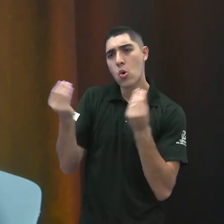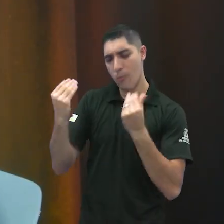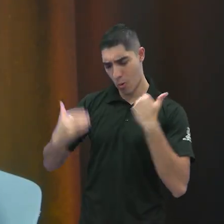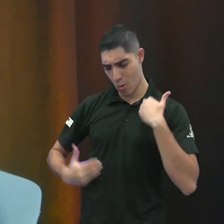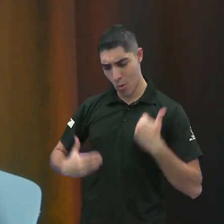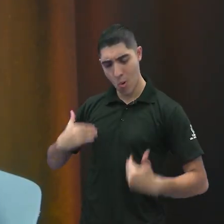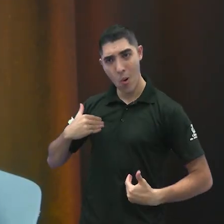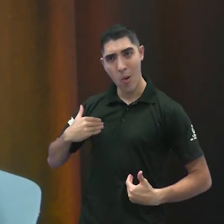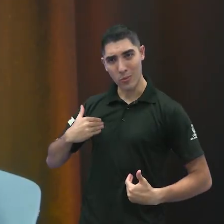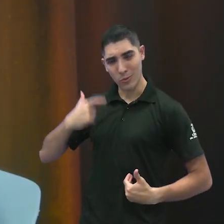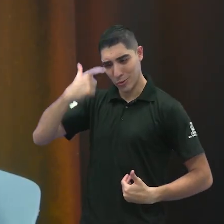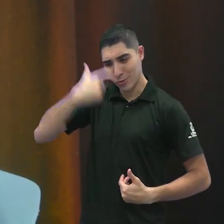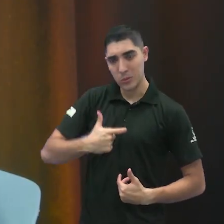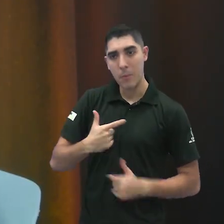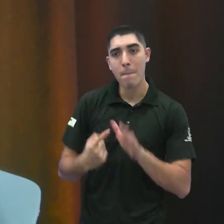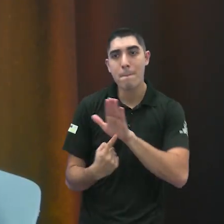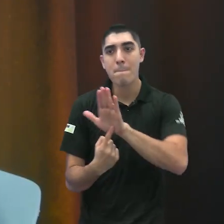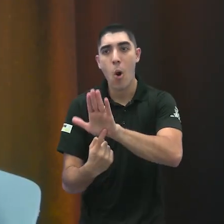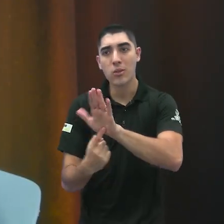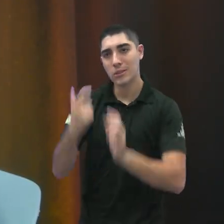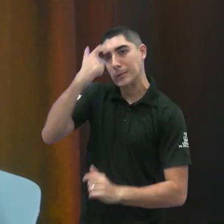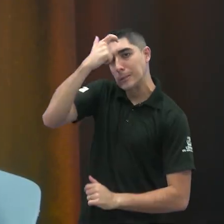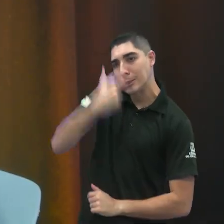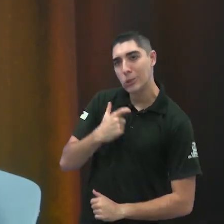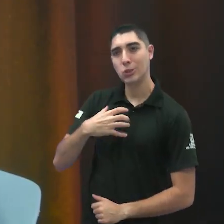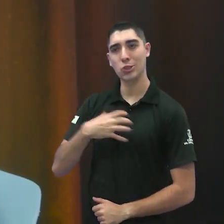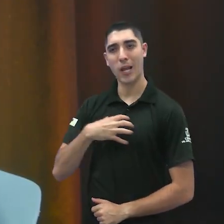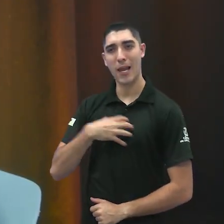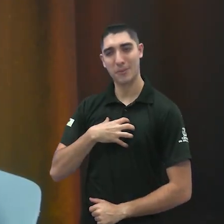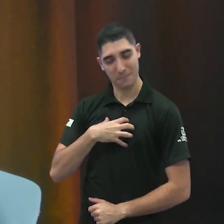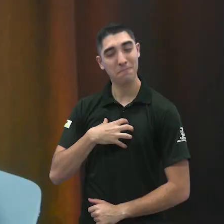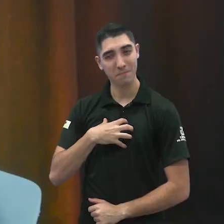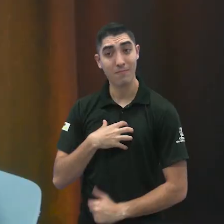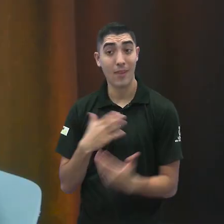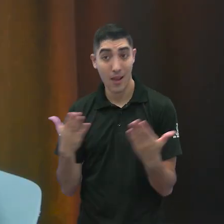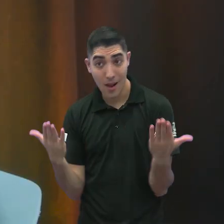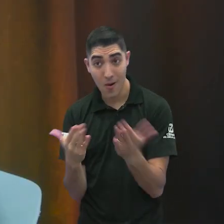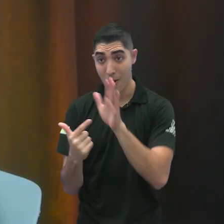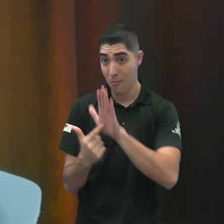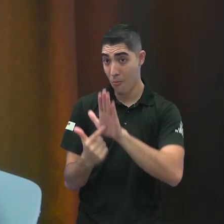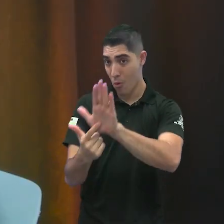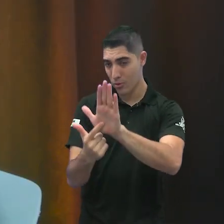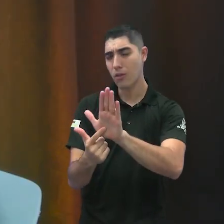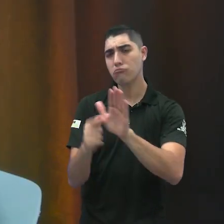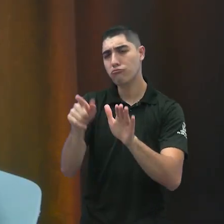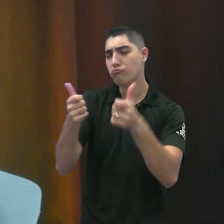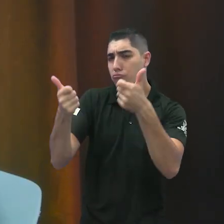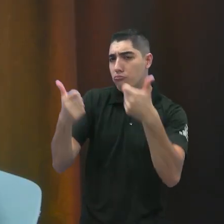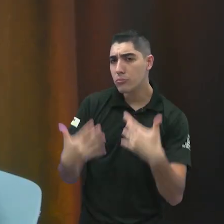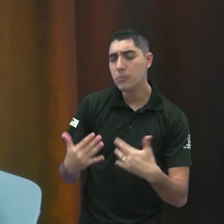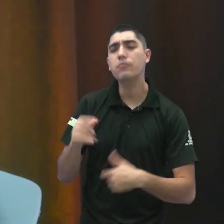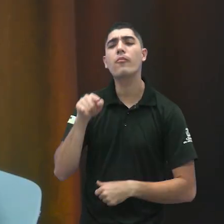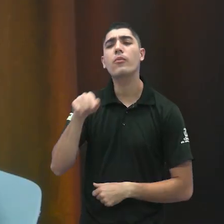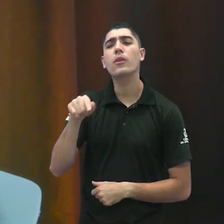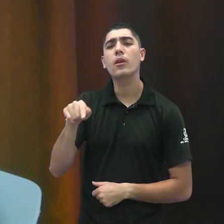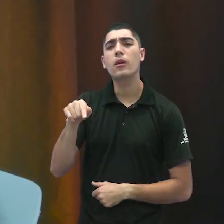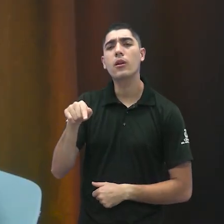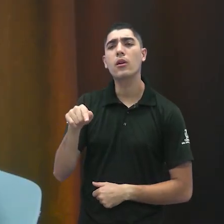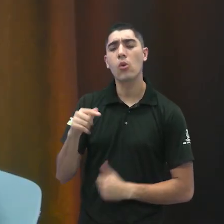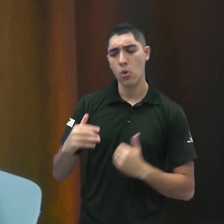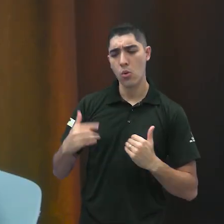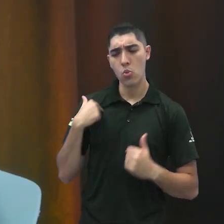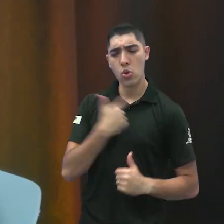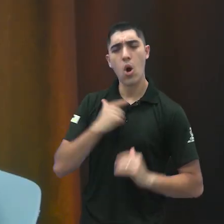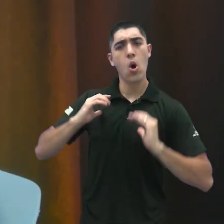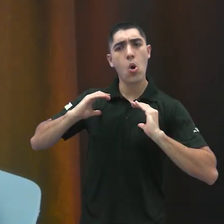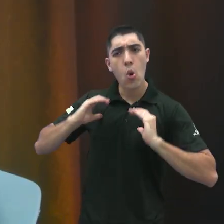nosso biotipo já revela muito da nossa personalidade, né? Então, para a gente começar o nosso bate-papo, diz para mim, de onde origina-se o